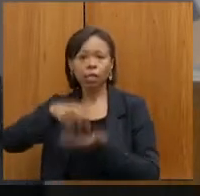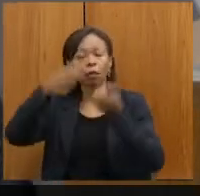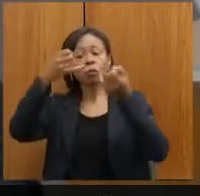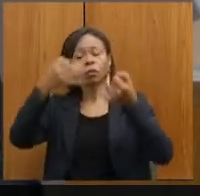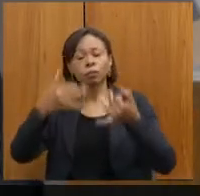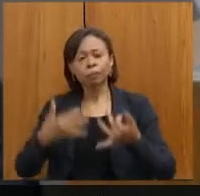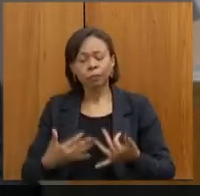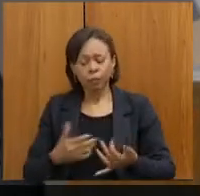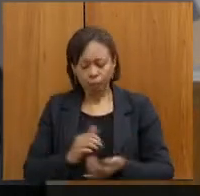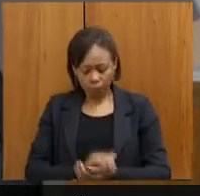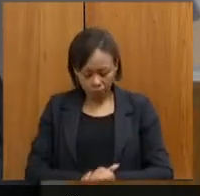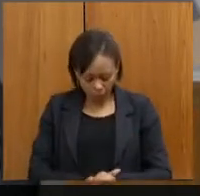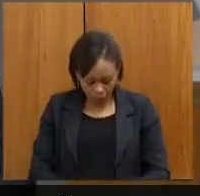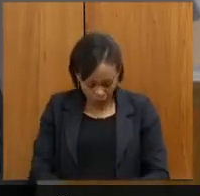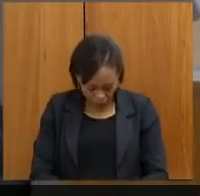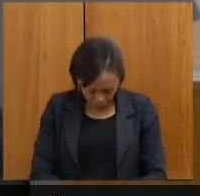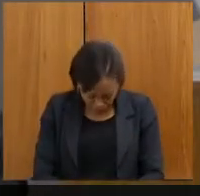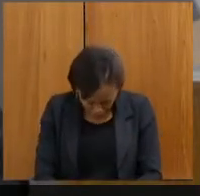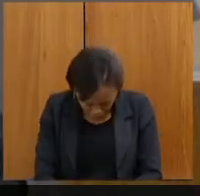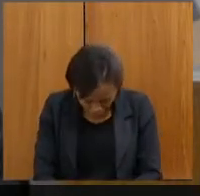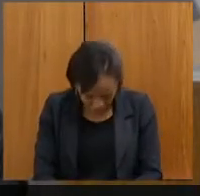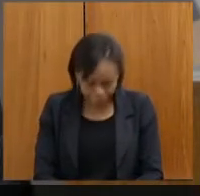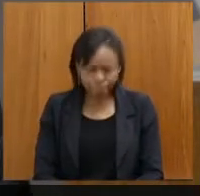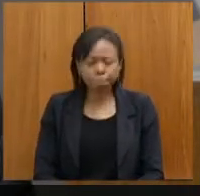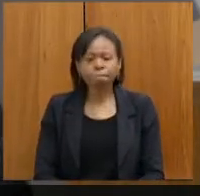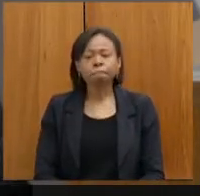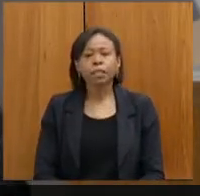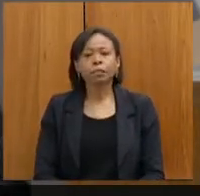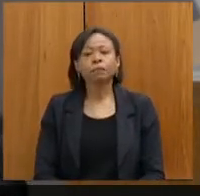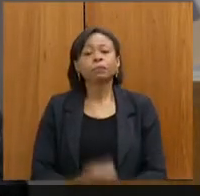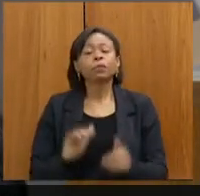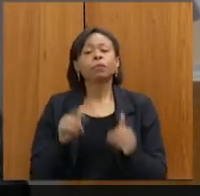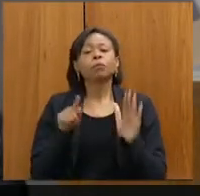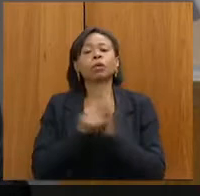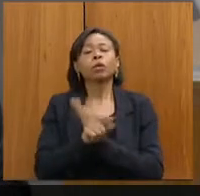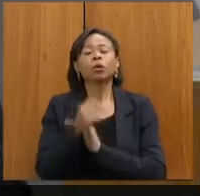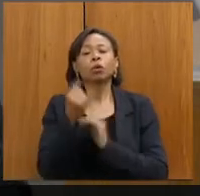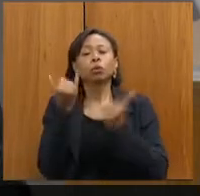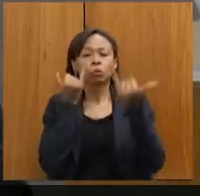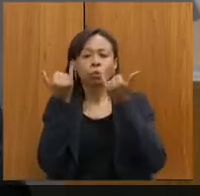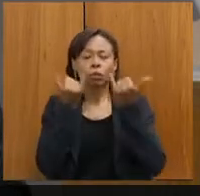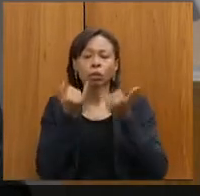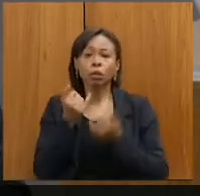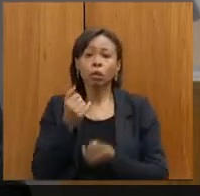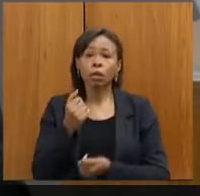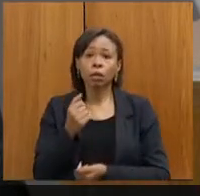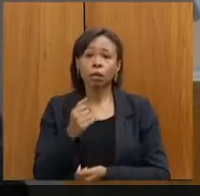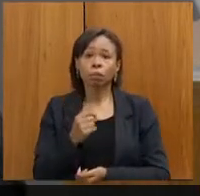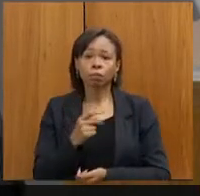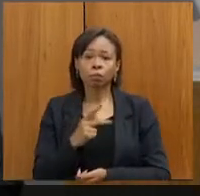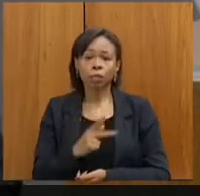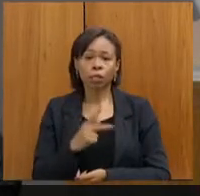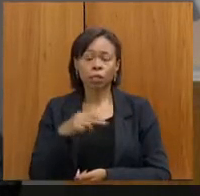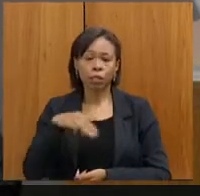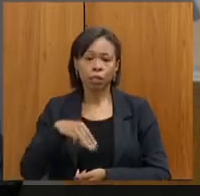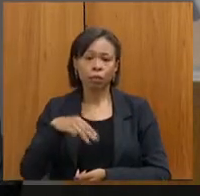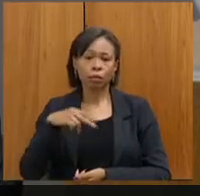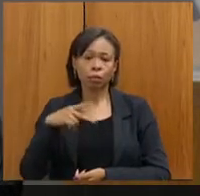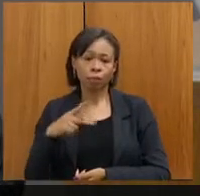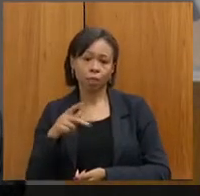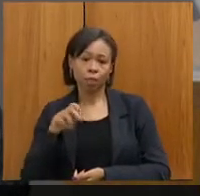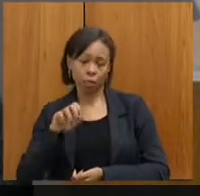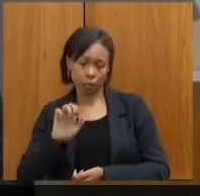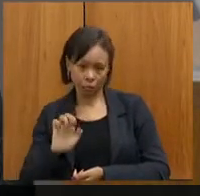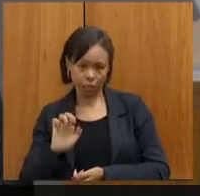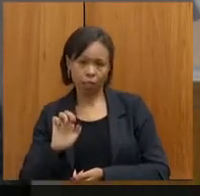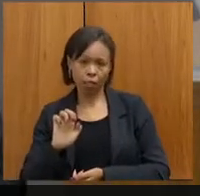explicar aqui é quais são os dados utilizados para gerar o pmpf não é o preço médio ponderado de